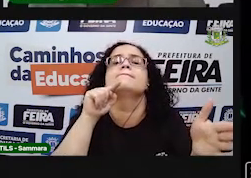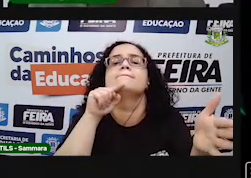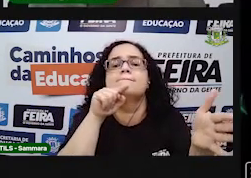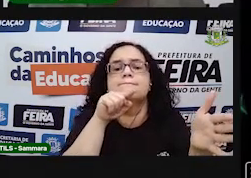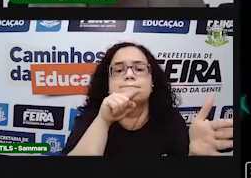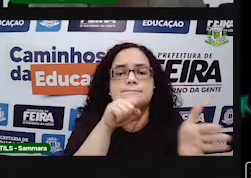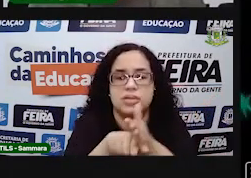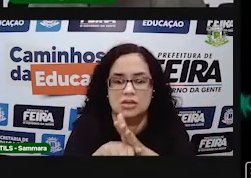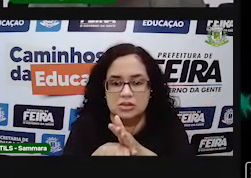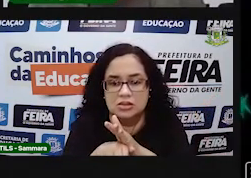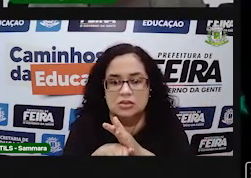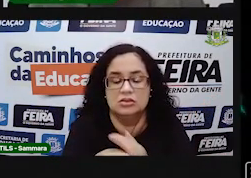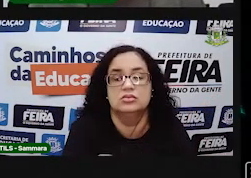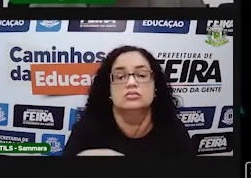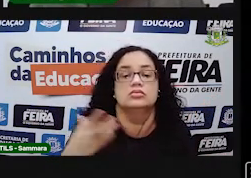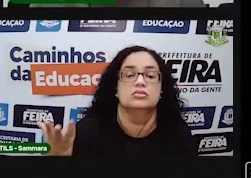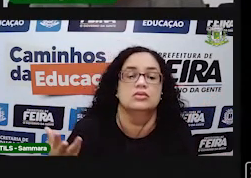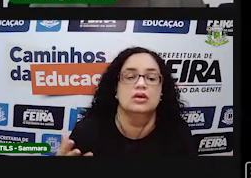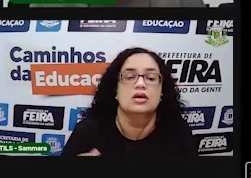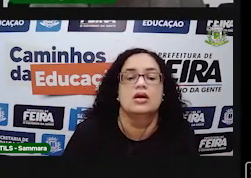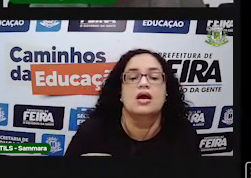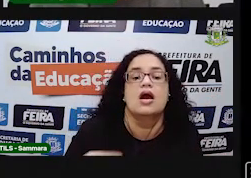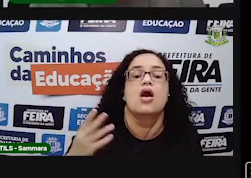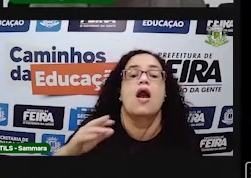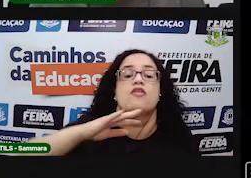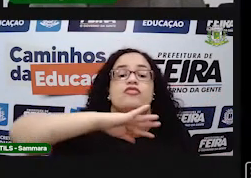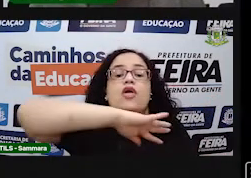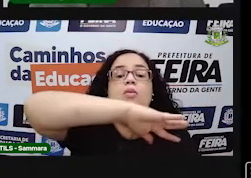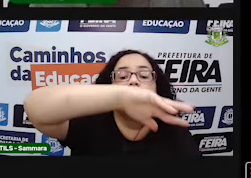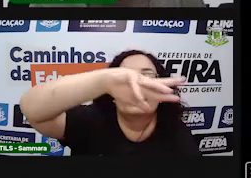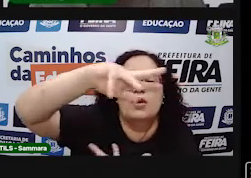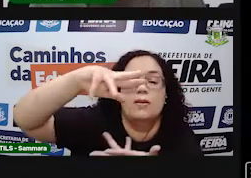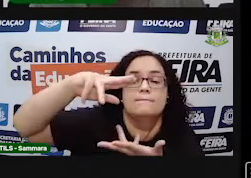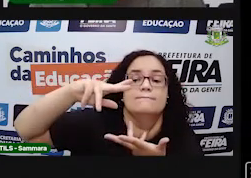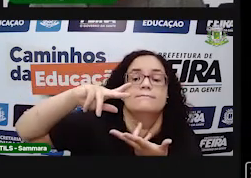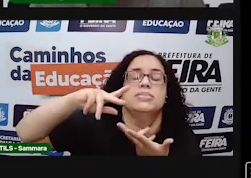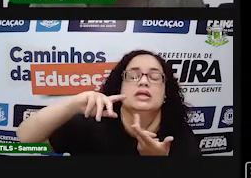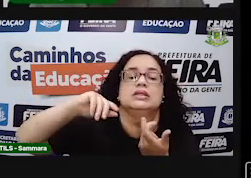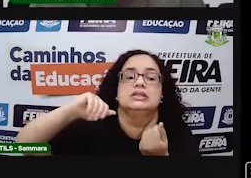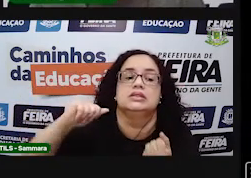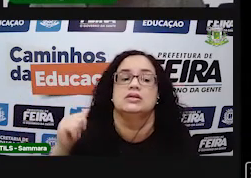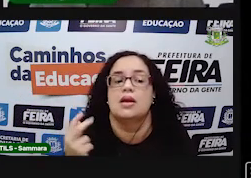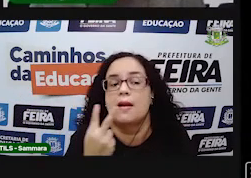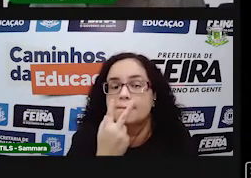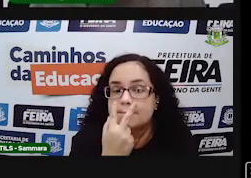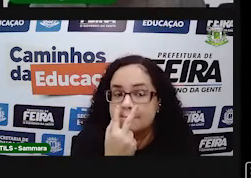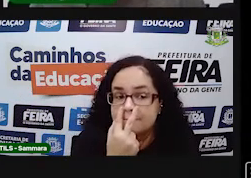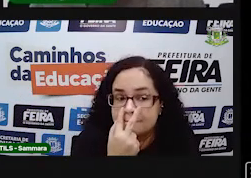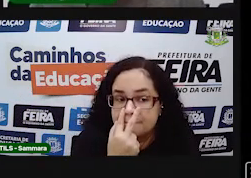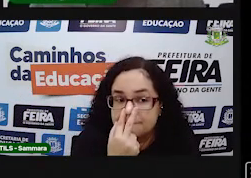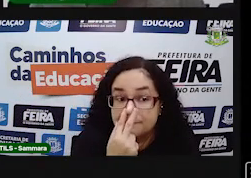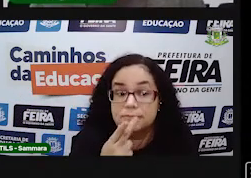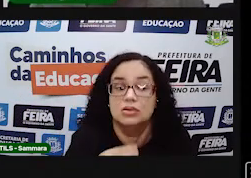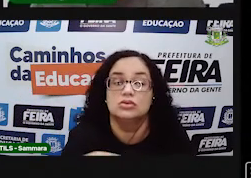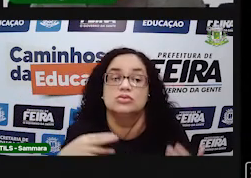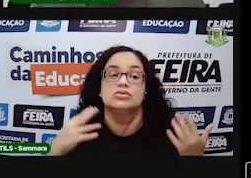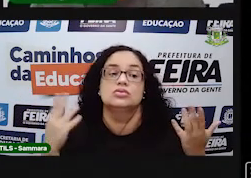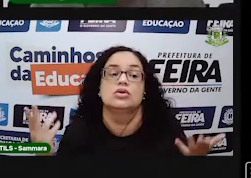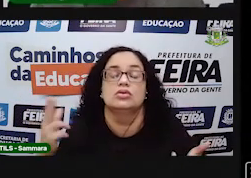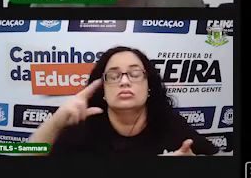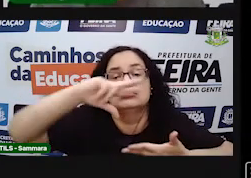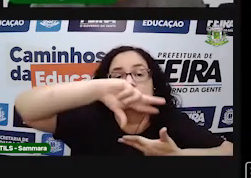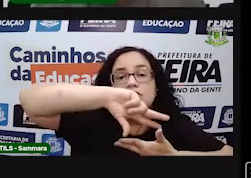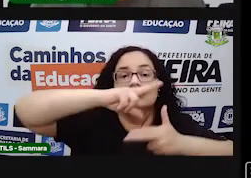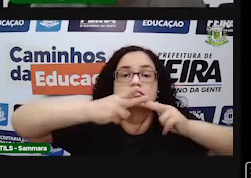ó, tem uma pergunta. A pergunta que está ali é assim, ó. A forma do planeta Terra é mais próxima do